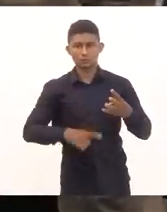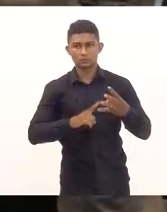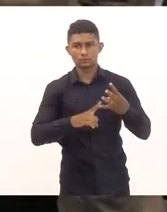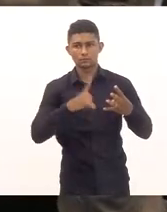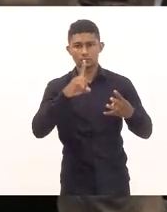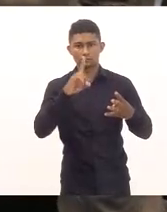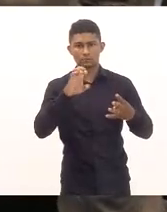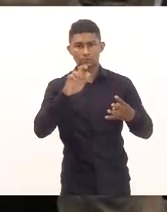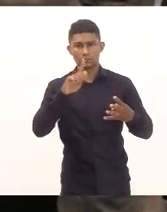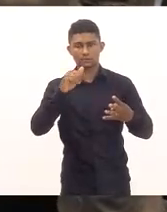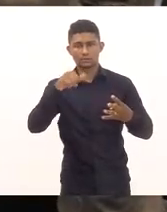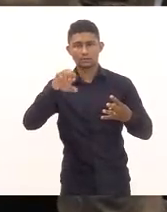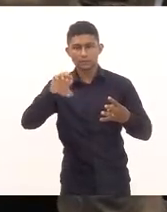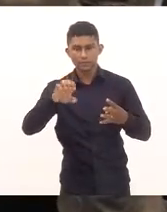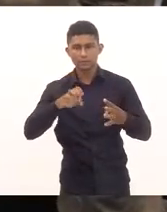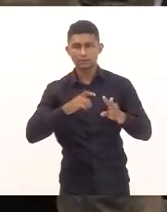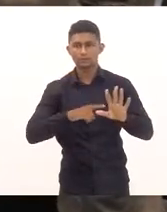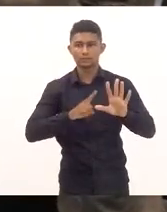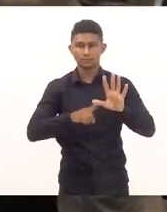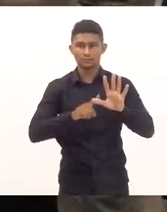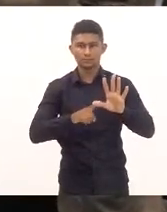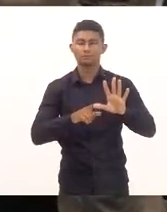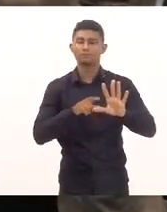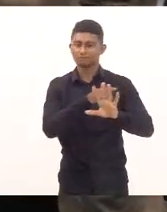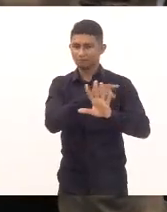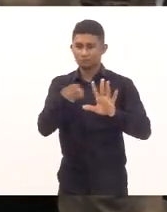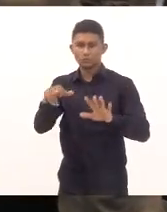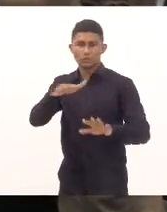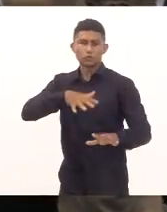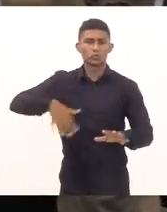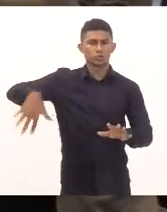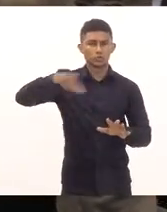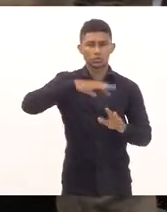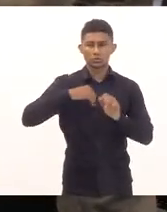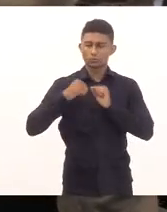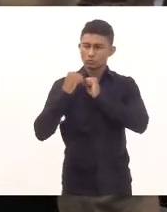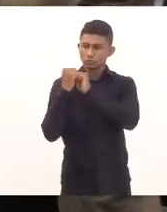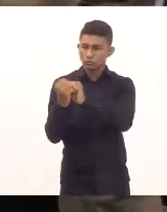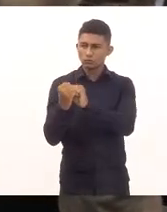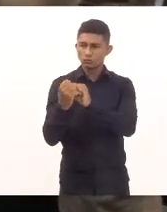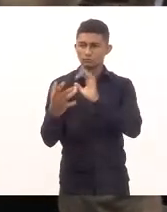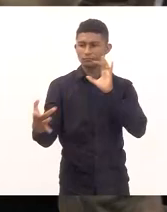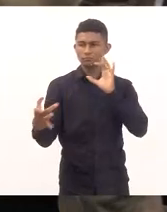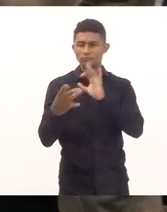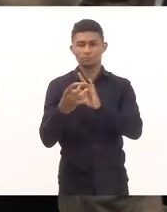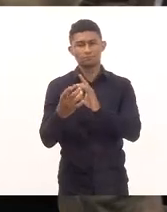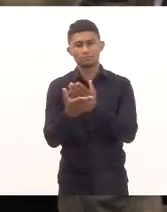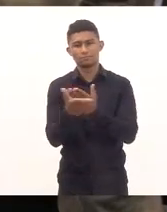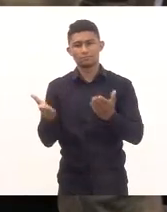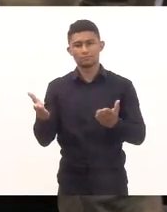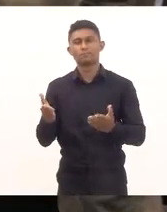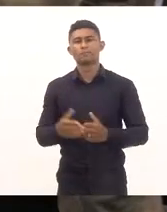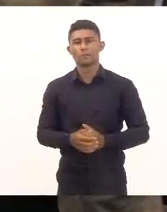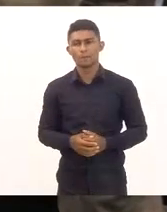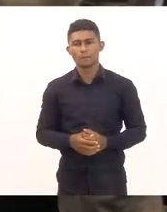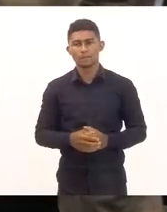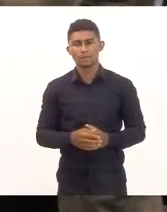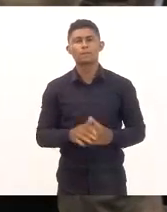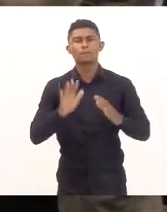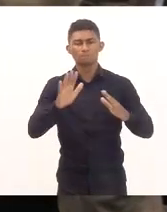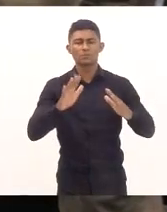polícia penal, que normalmente são esquecidos. E aí, quem é que vai realmente para o